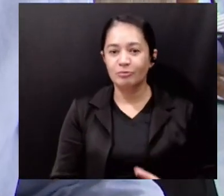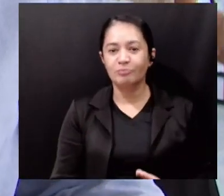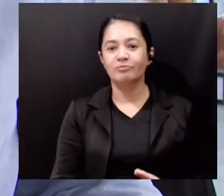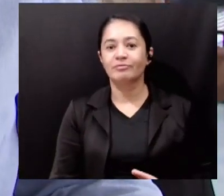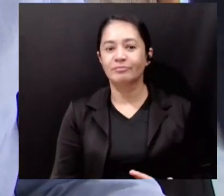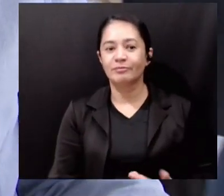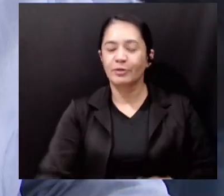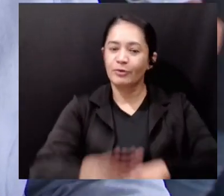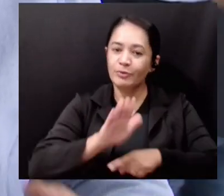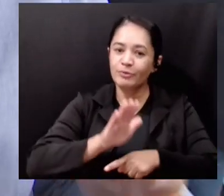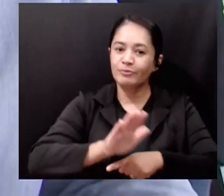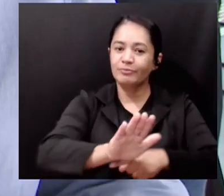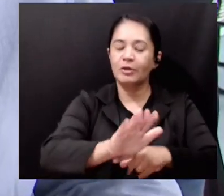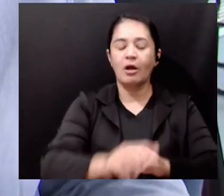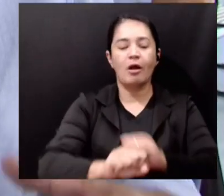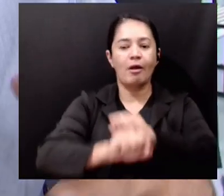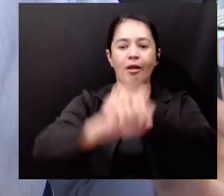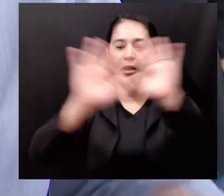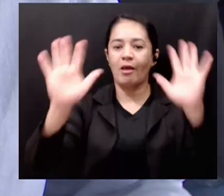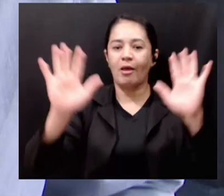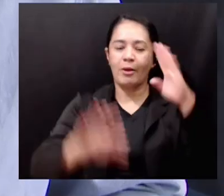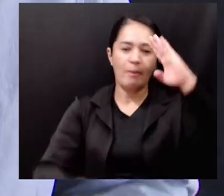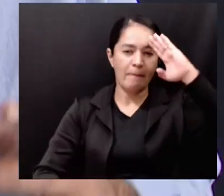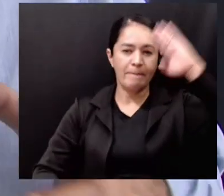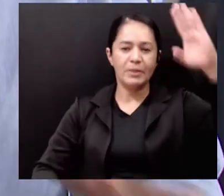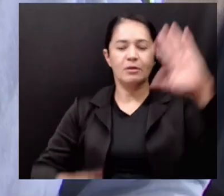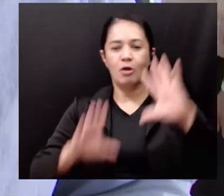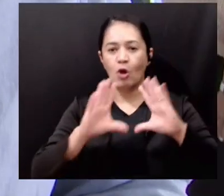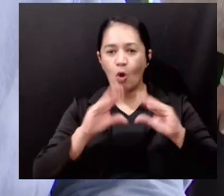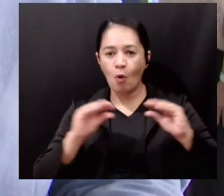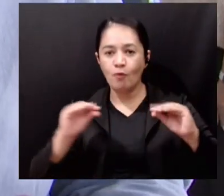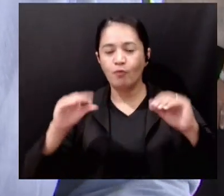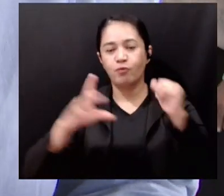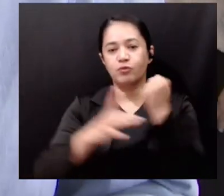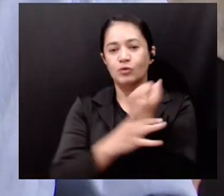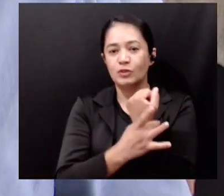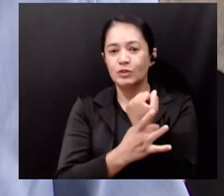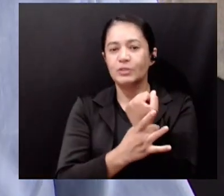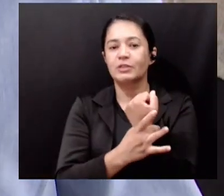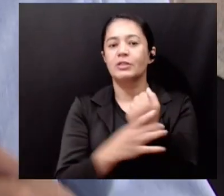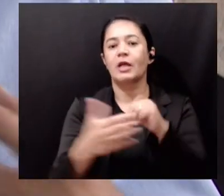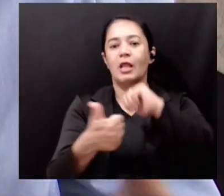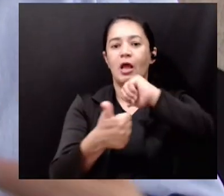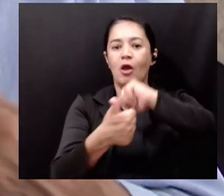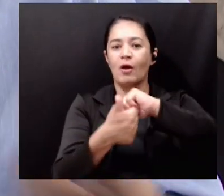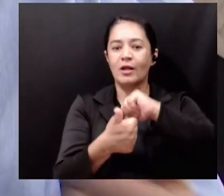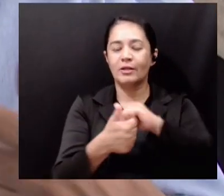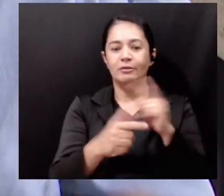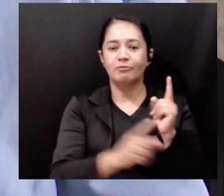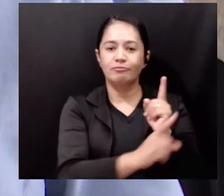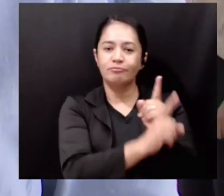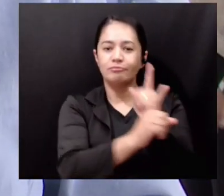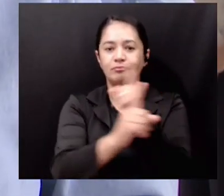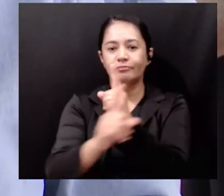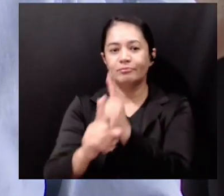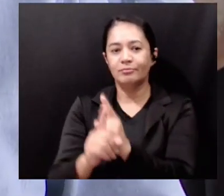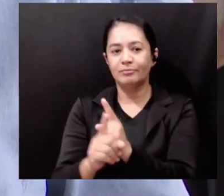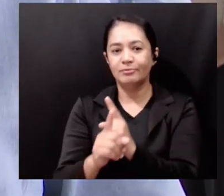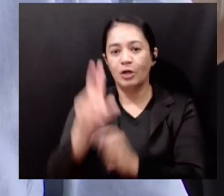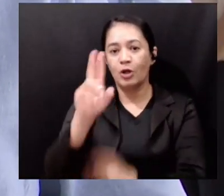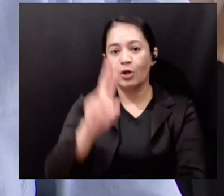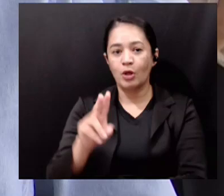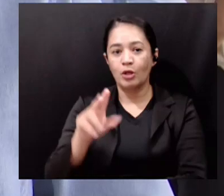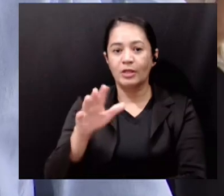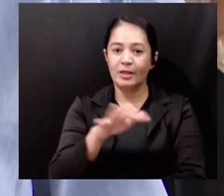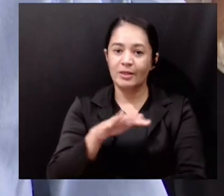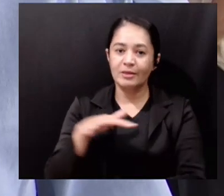que o principal é garantir conforto, segurança, qualidade no atendimento do usuário do transporte coletivo aqui.